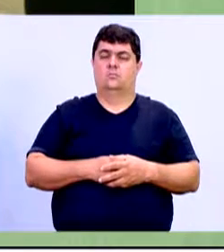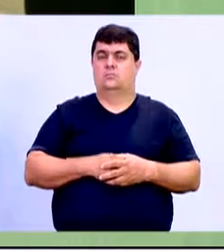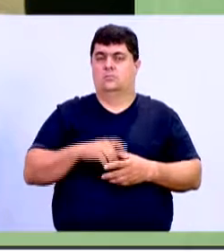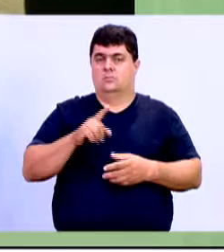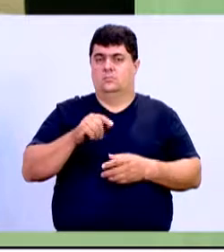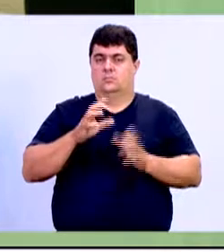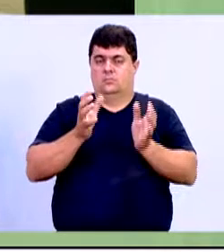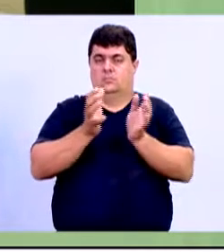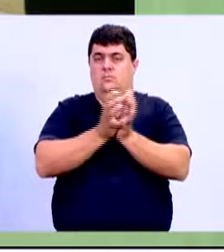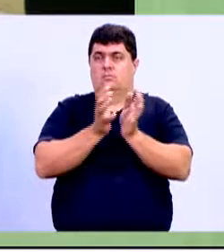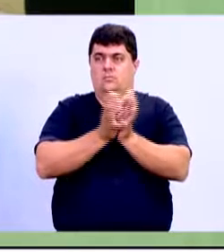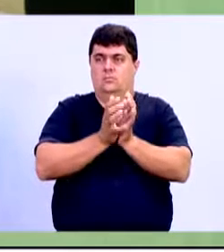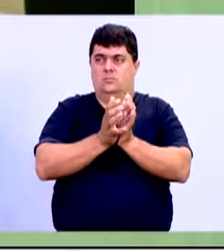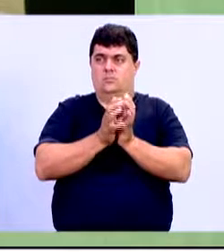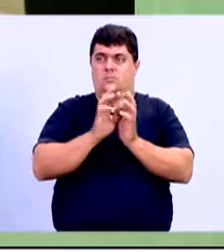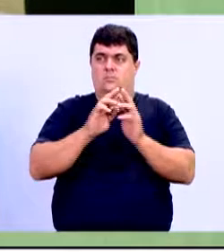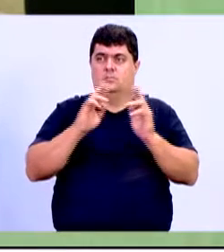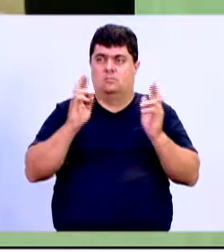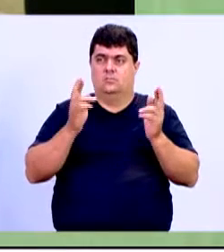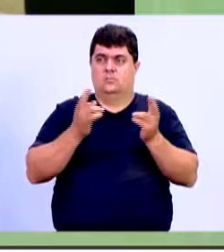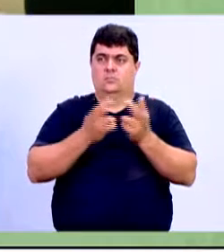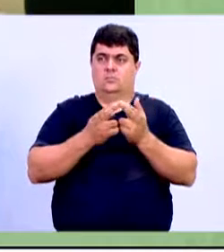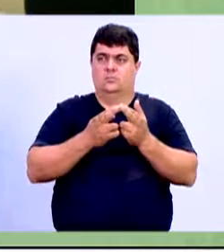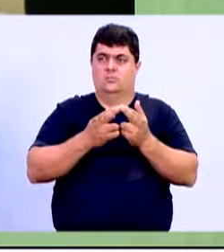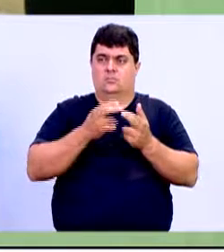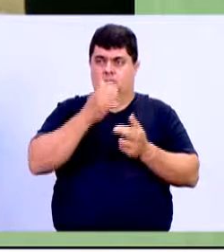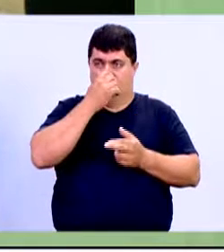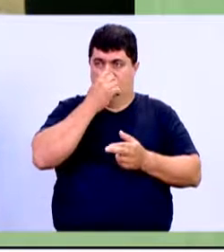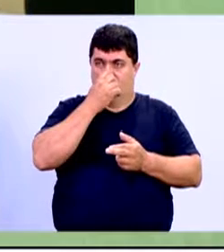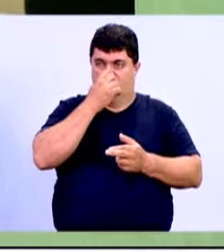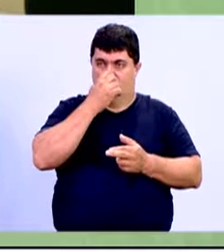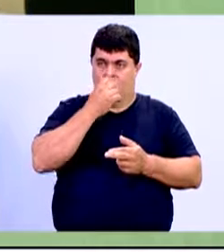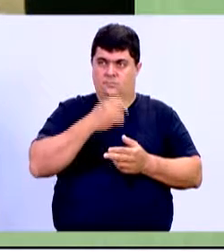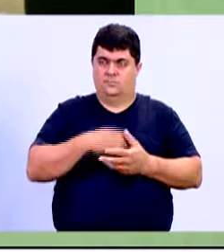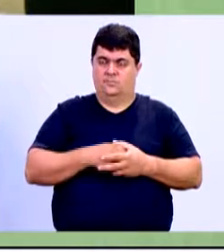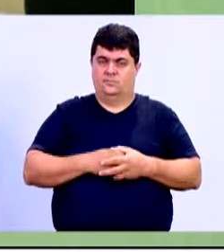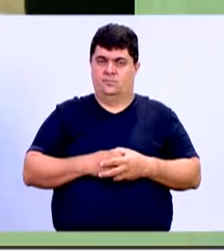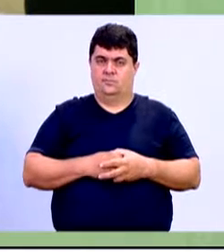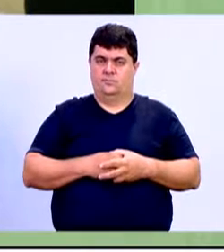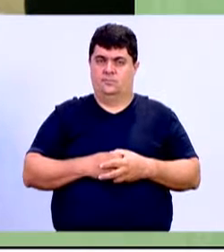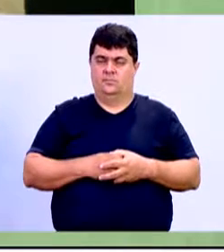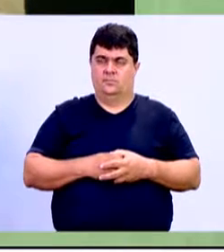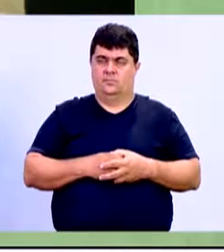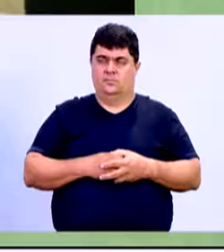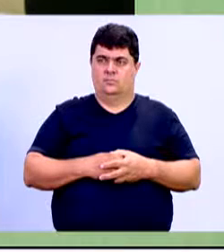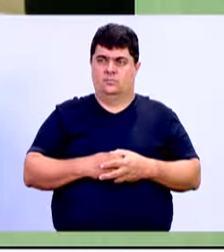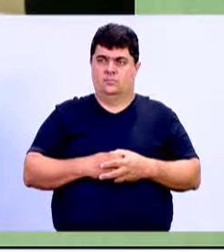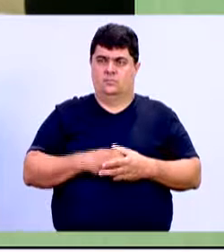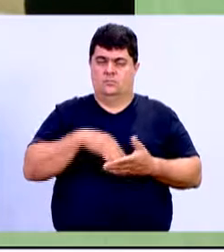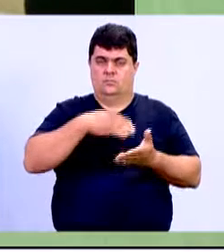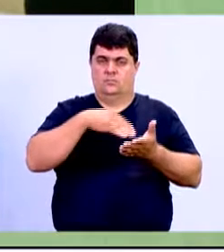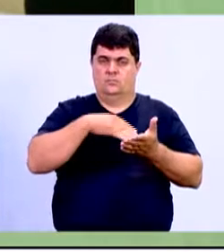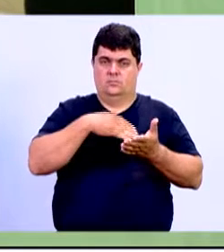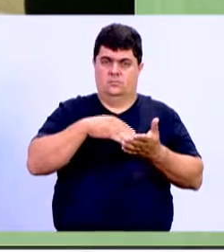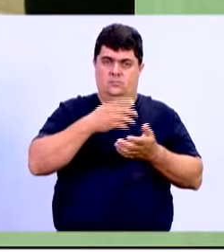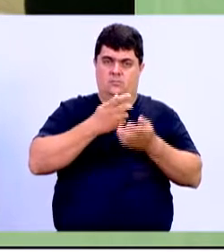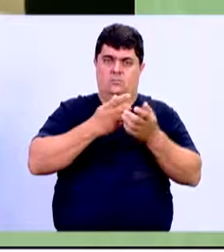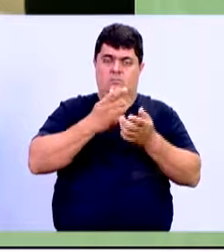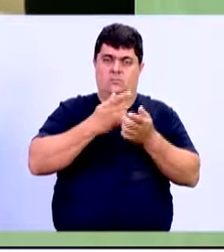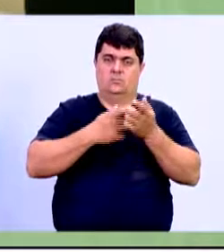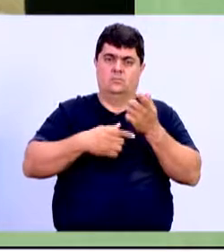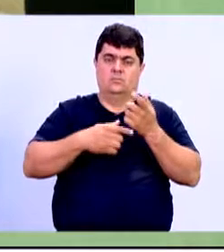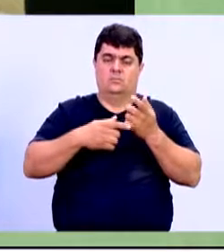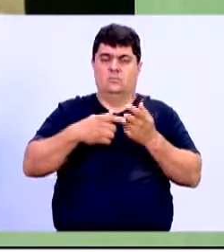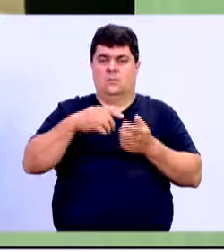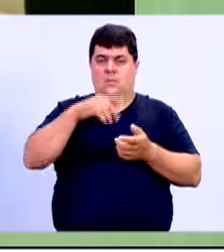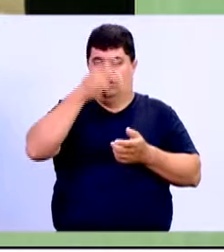Aqui está acontecendo, no momento aqui, uma reunião entre o pessoal da Secretaria de Gestão de Pessoas